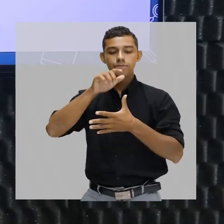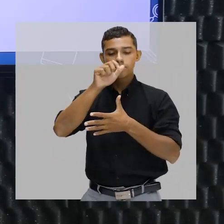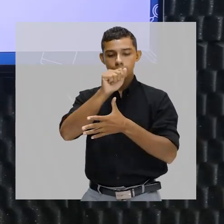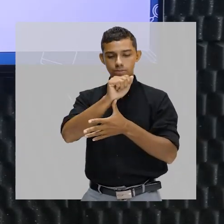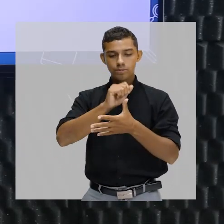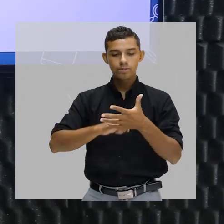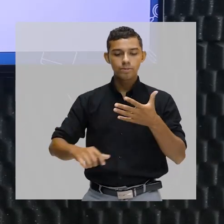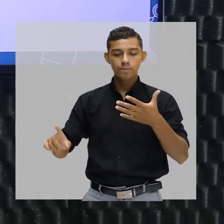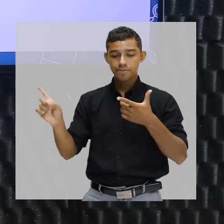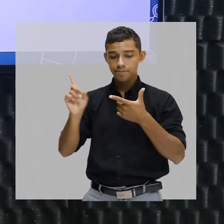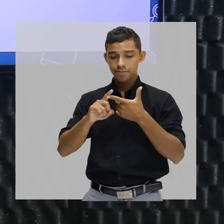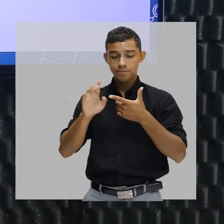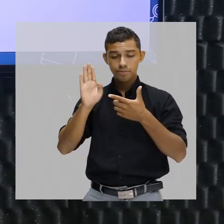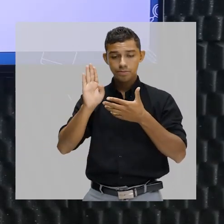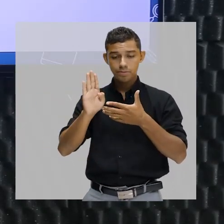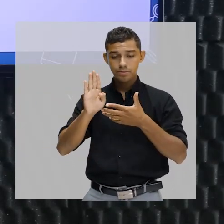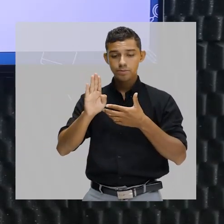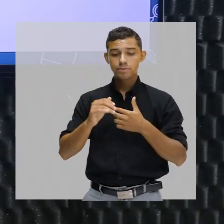Radiações